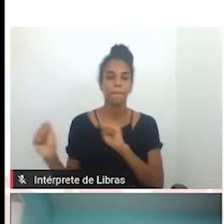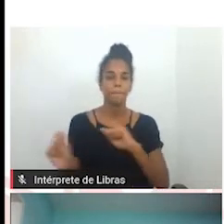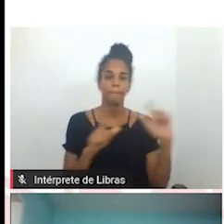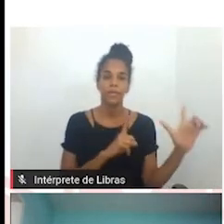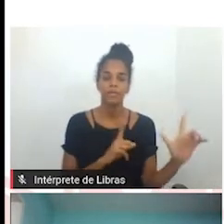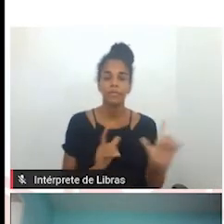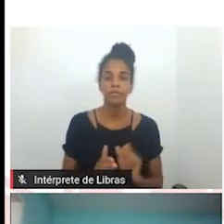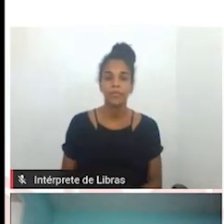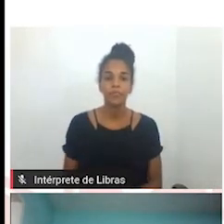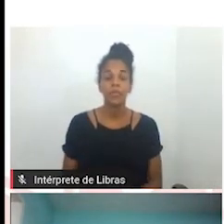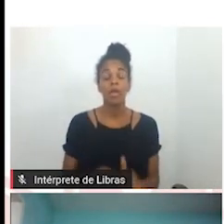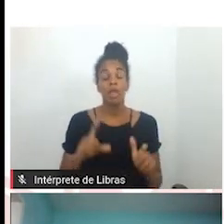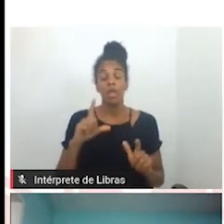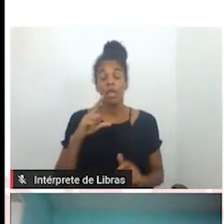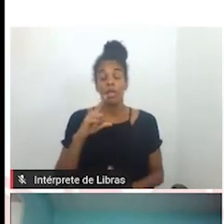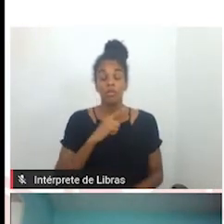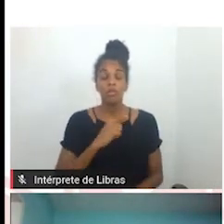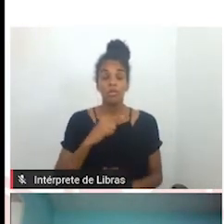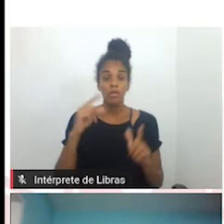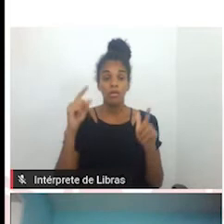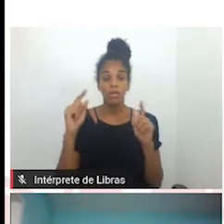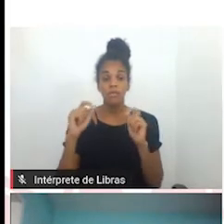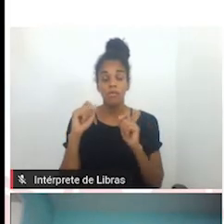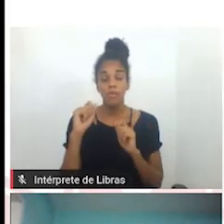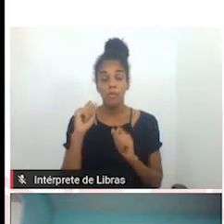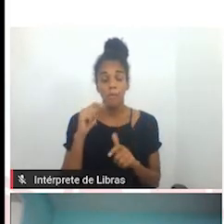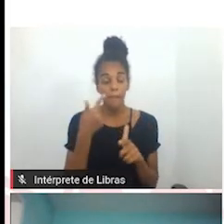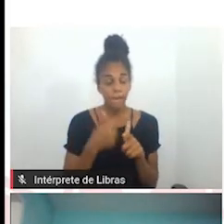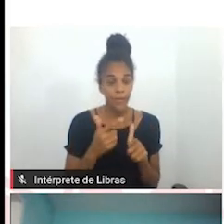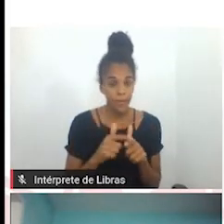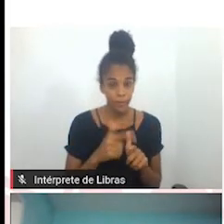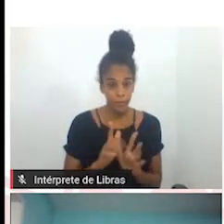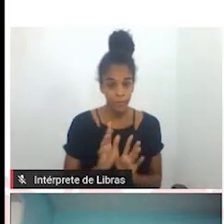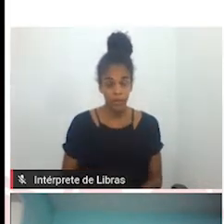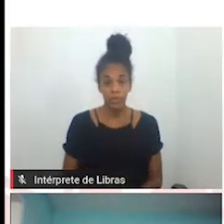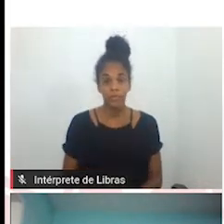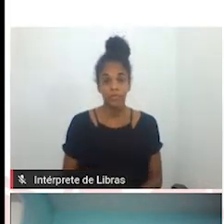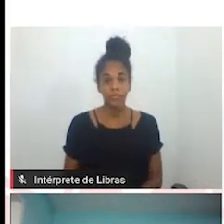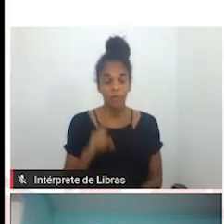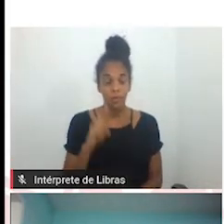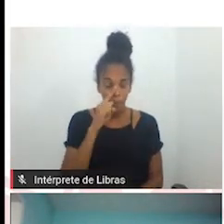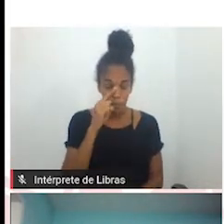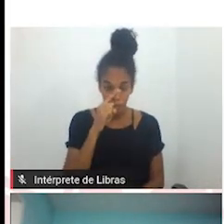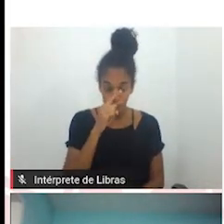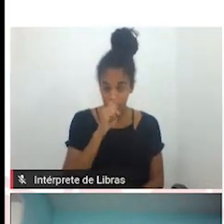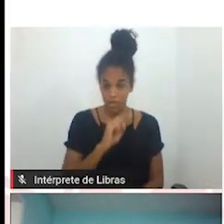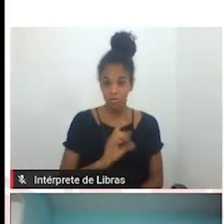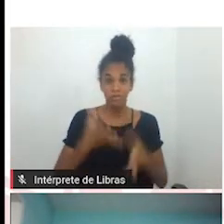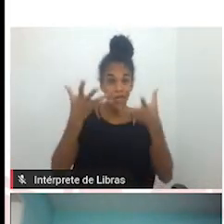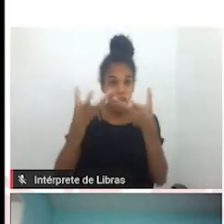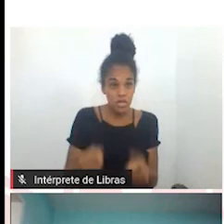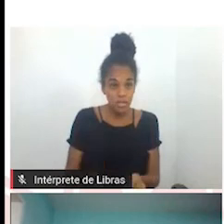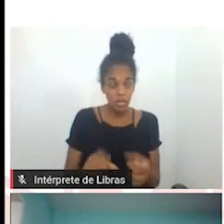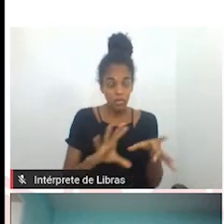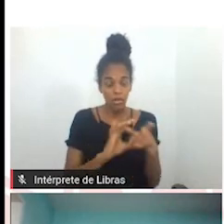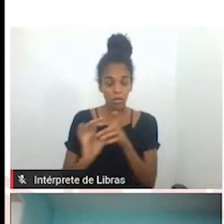Então, tem um fator de risco que ainda não está, assim, totalmente aceito na comunidade científica, porque não temos certeza.